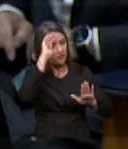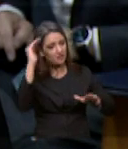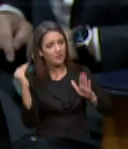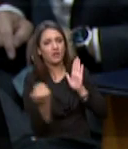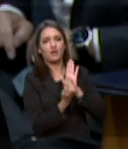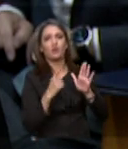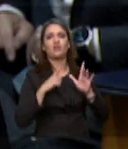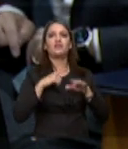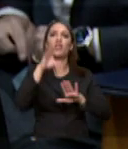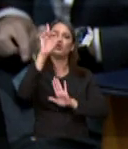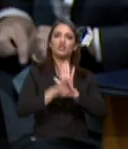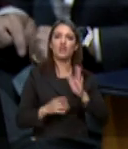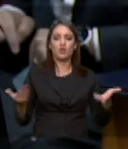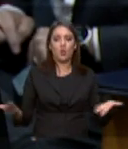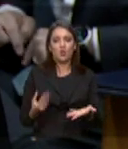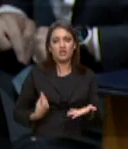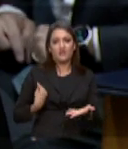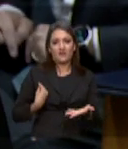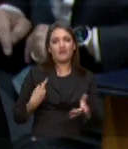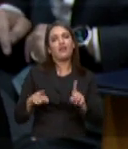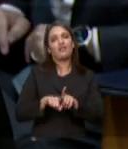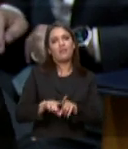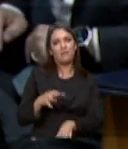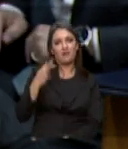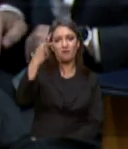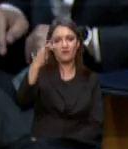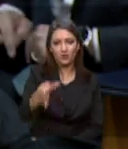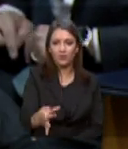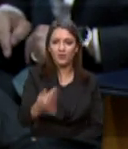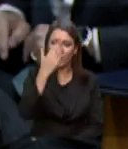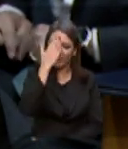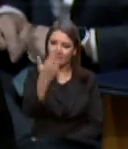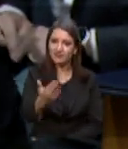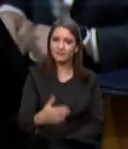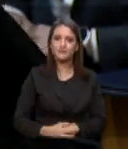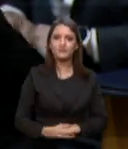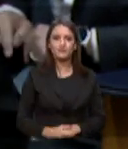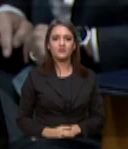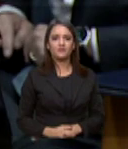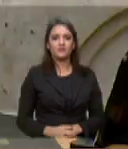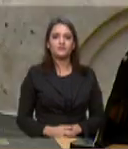garanta o direito a um presente e também o direito a um futuro. Muito obrigado.